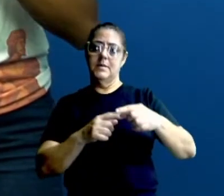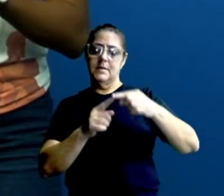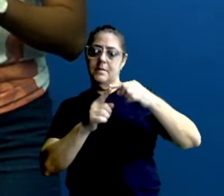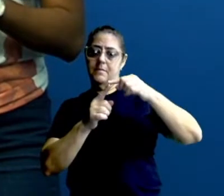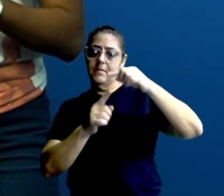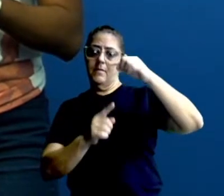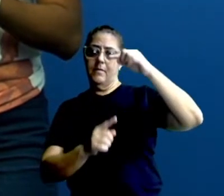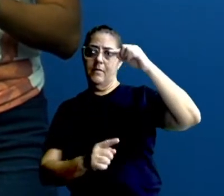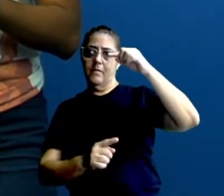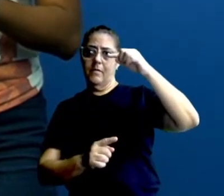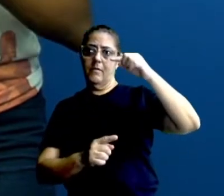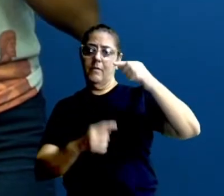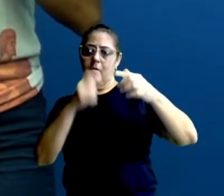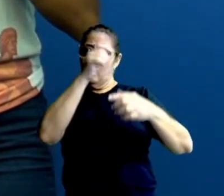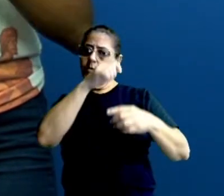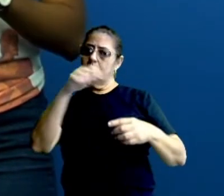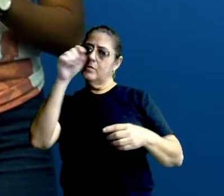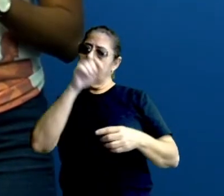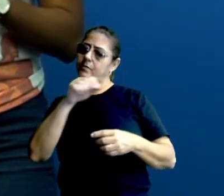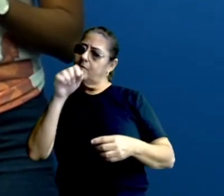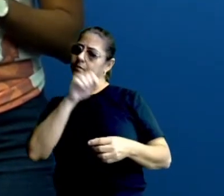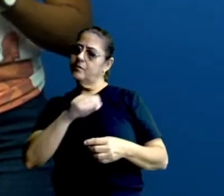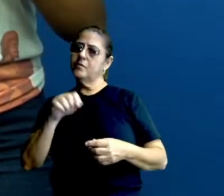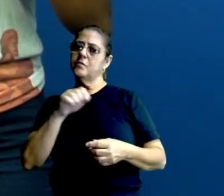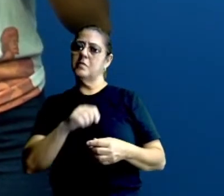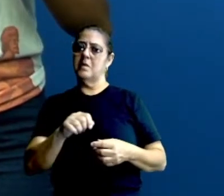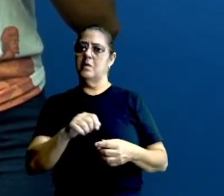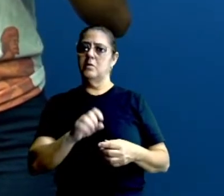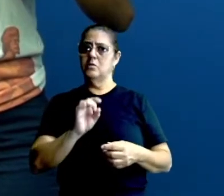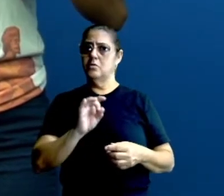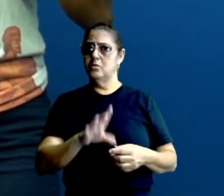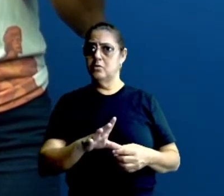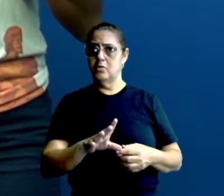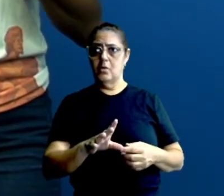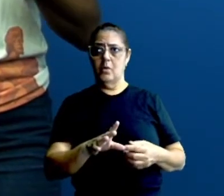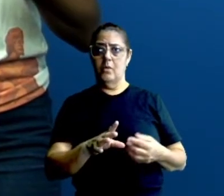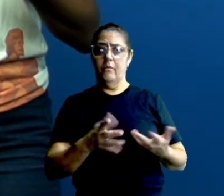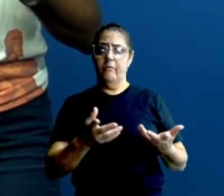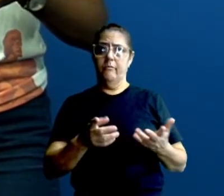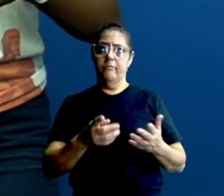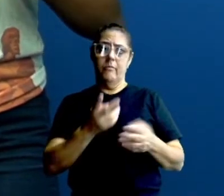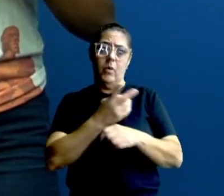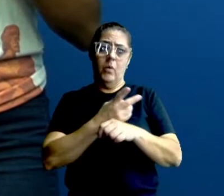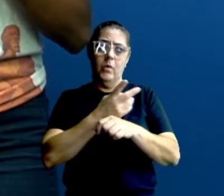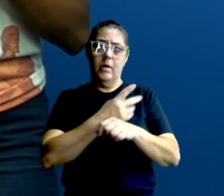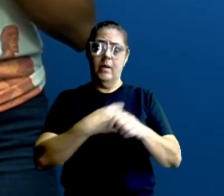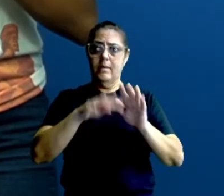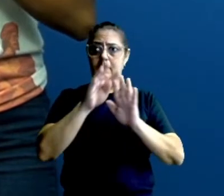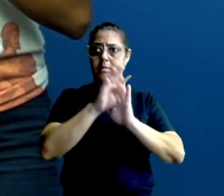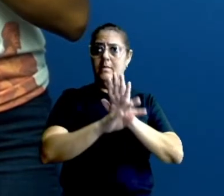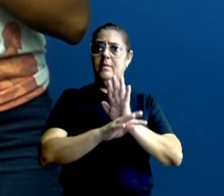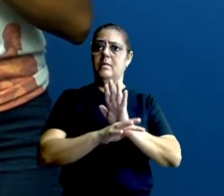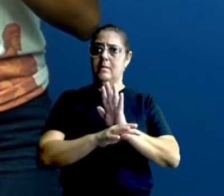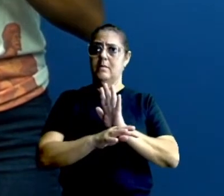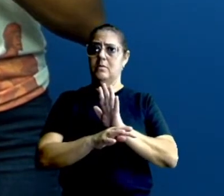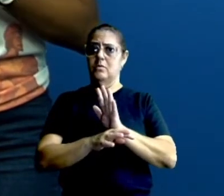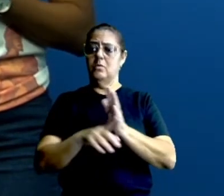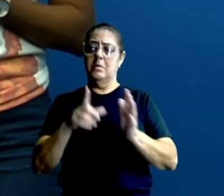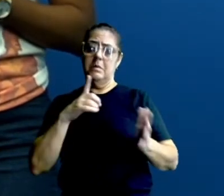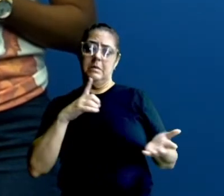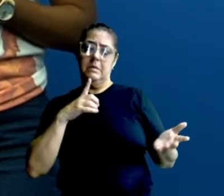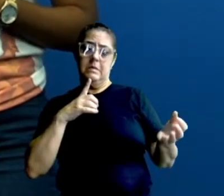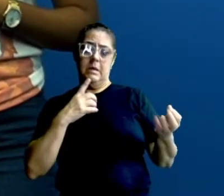o digamos assim só pode ser desse jeito mas geralmente você vai procurar textos em que sejam com